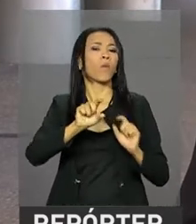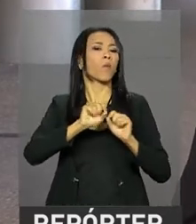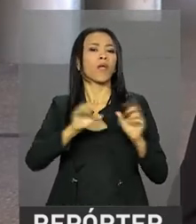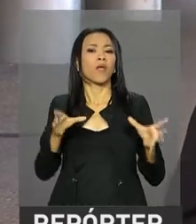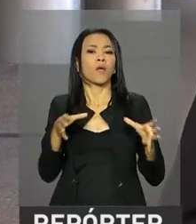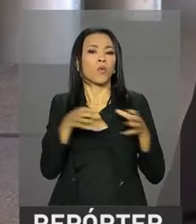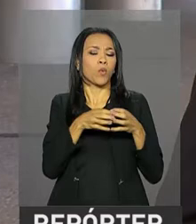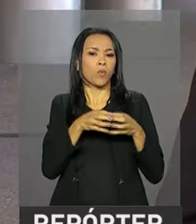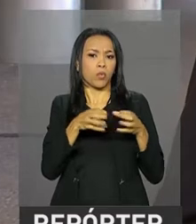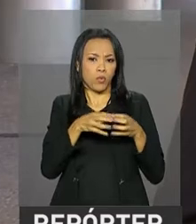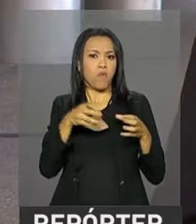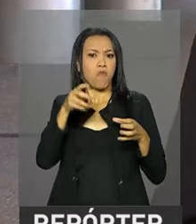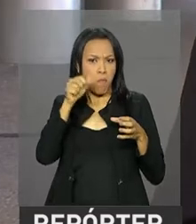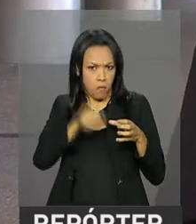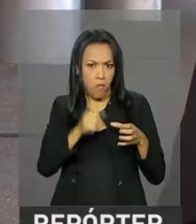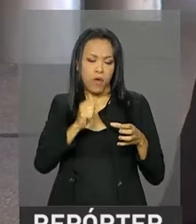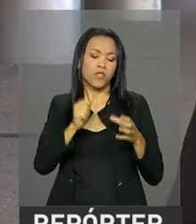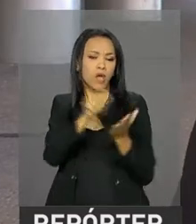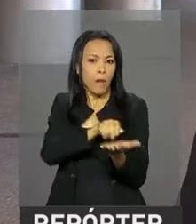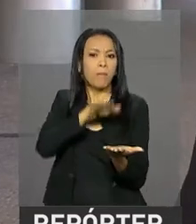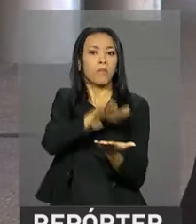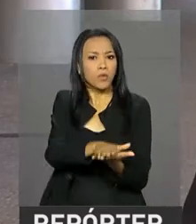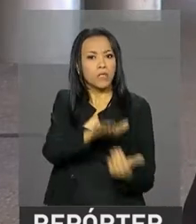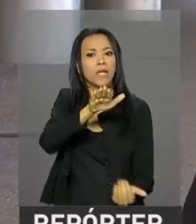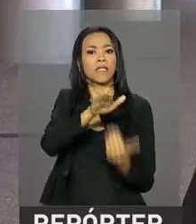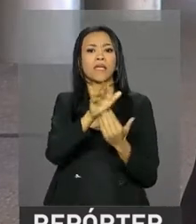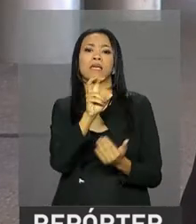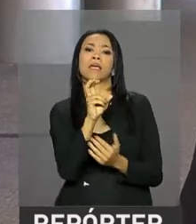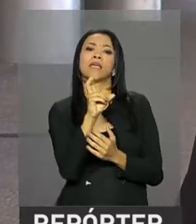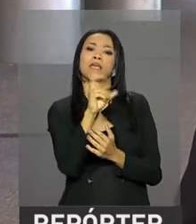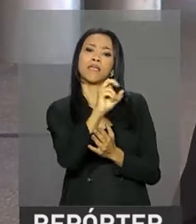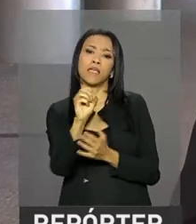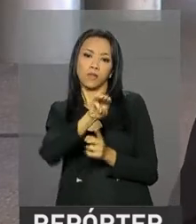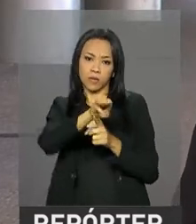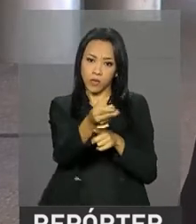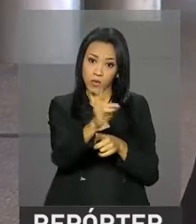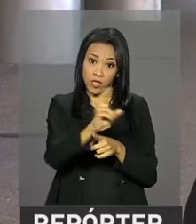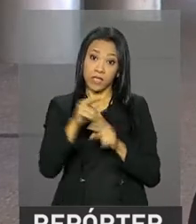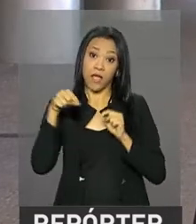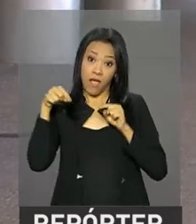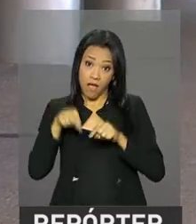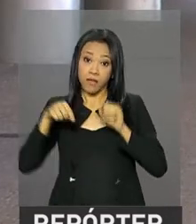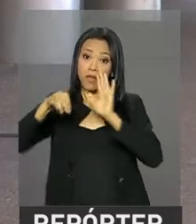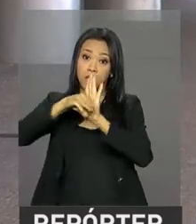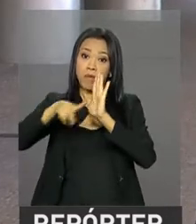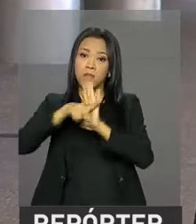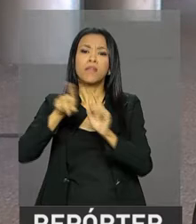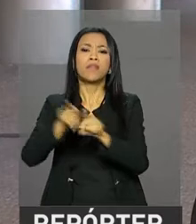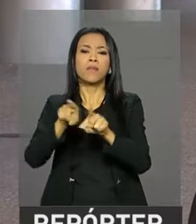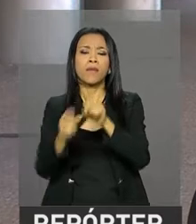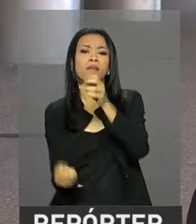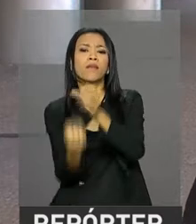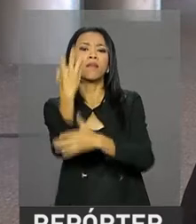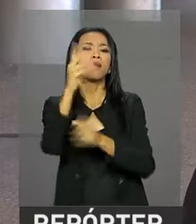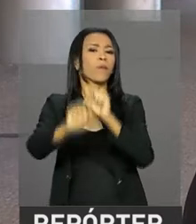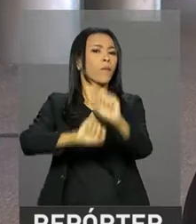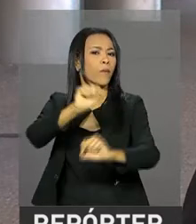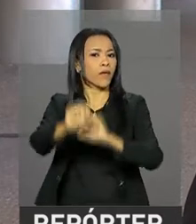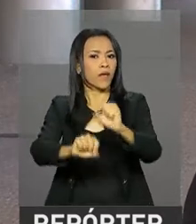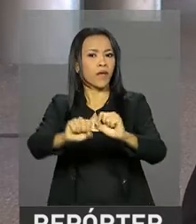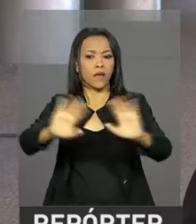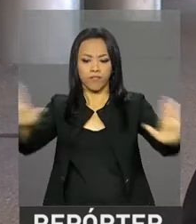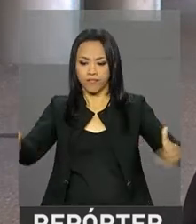mobiliários poderá chegar a 500 milhões de reais essa medida provisória também cria a figura da do